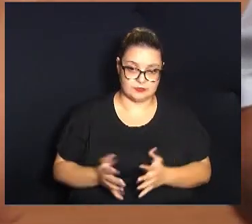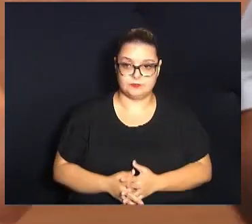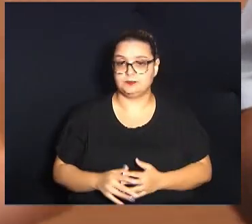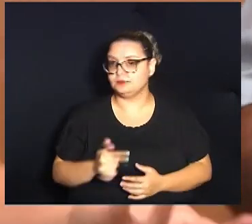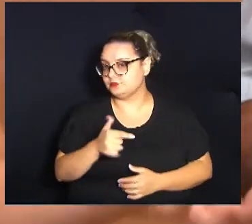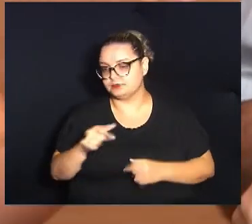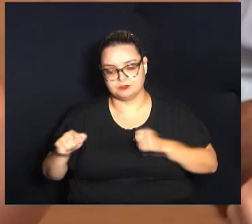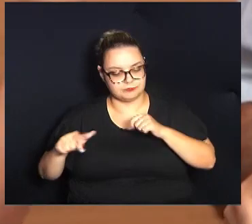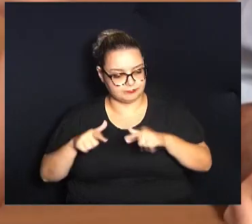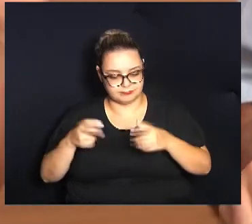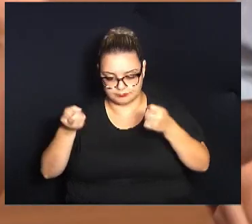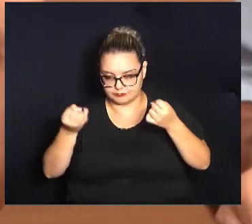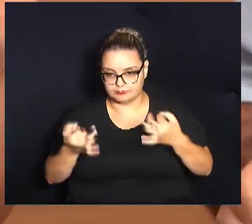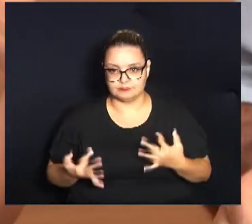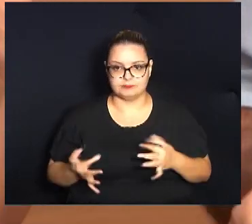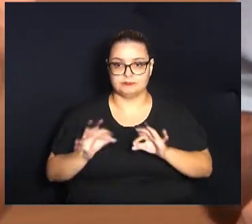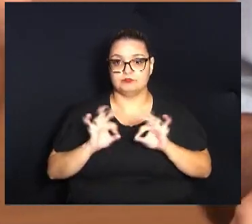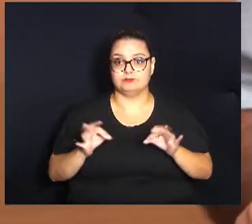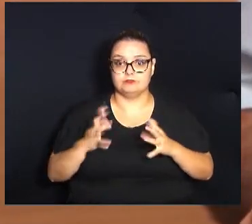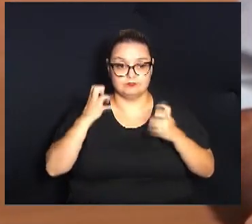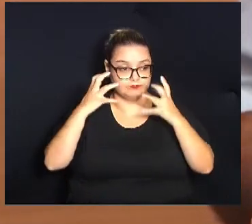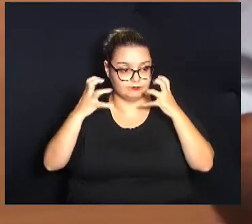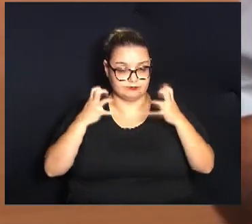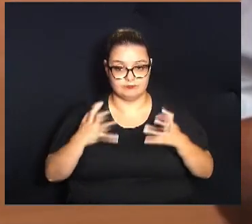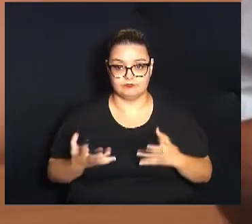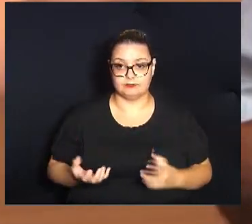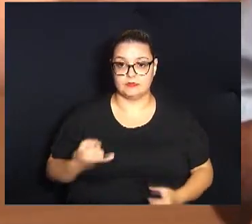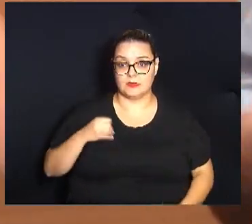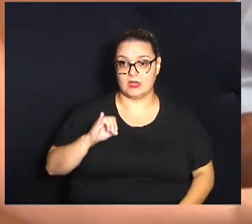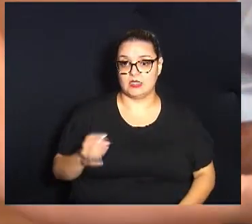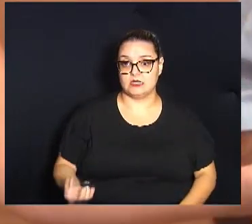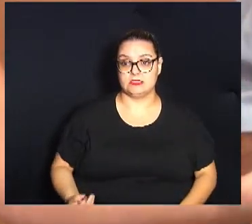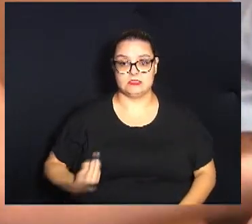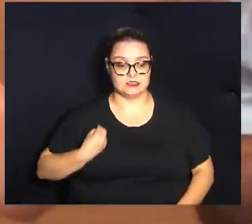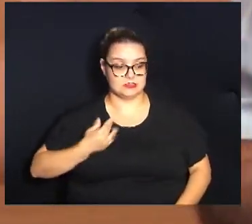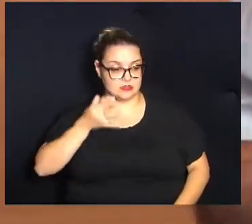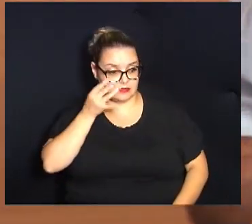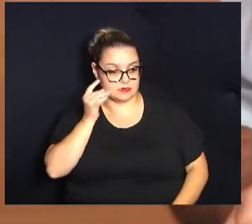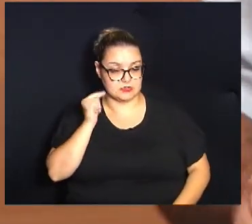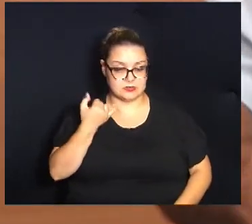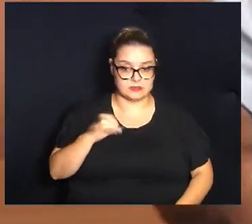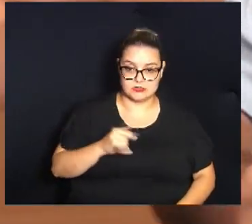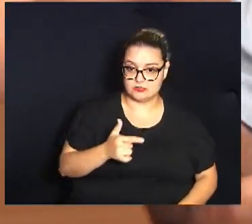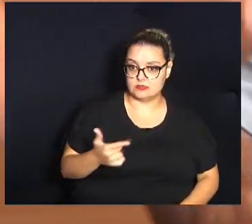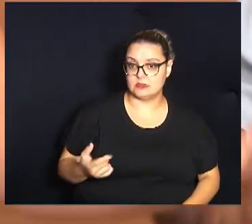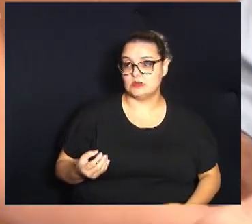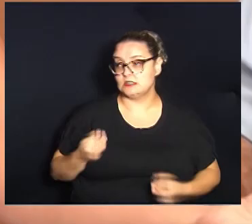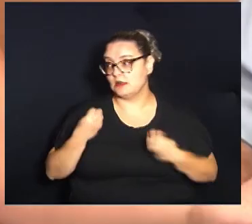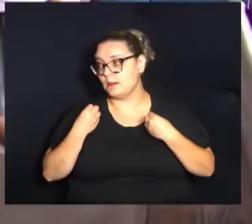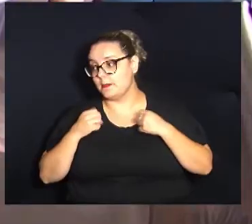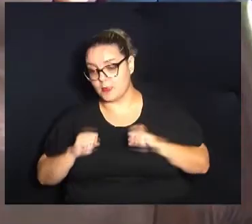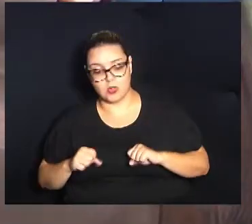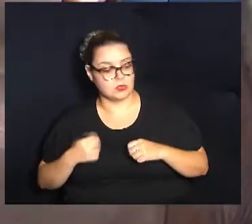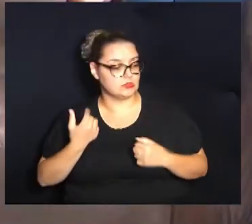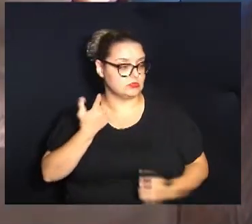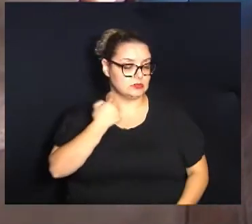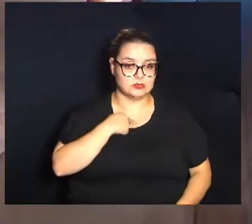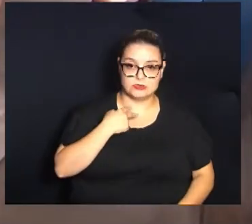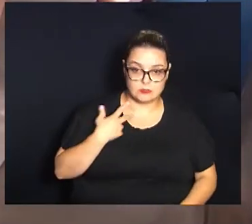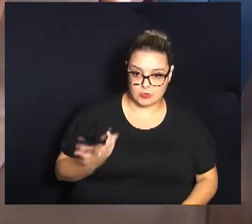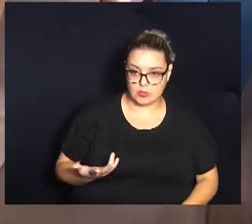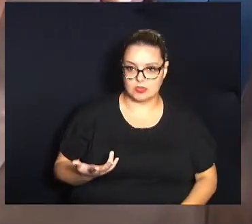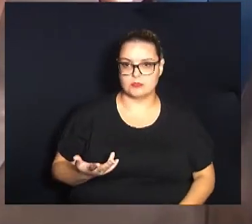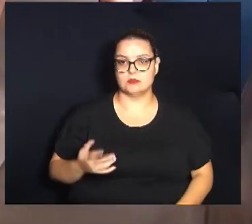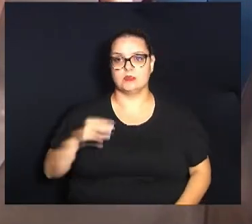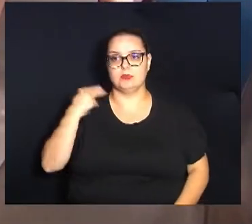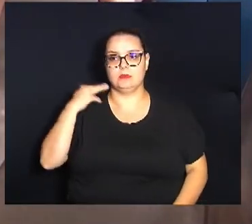formação, sem orientação, numa tensão constante, se volta para o presencial, se não volta, se tem condições, se não tem condições. Mariana